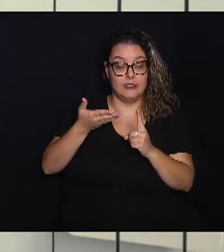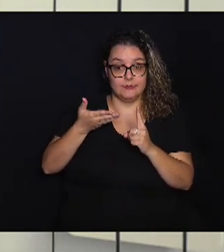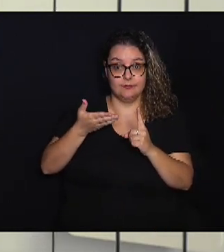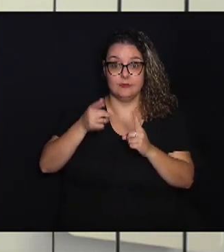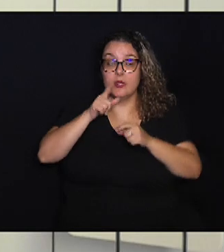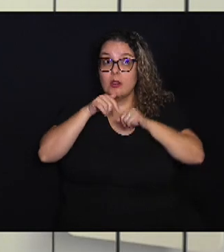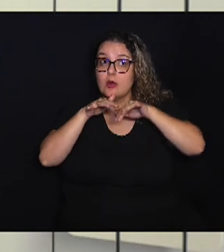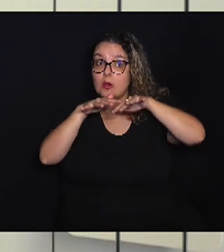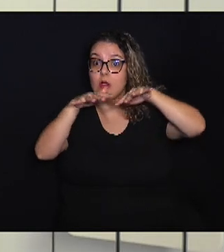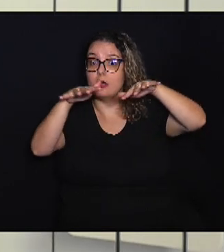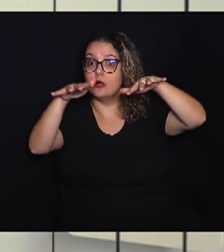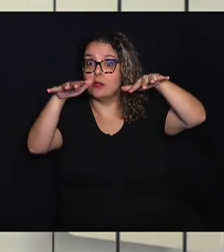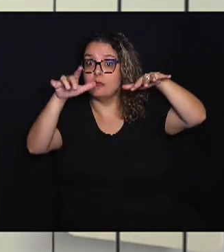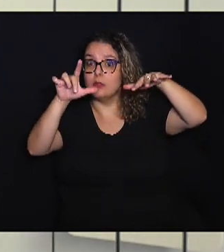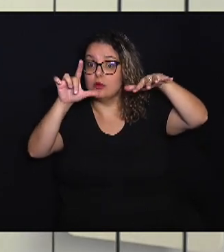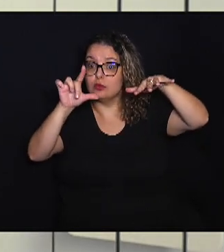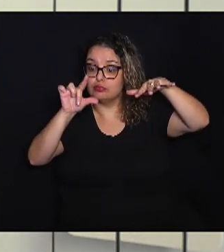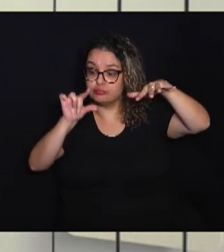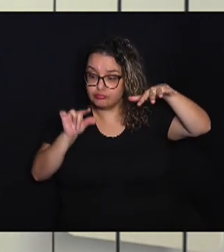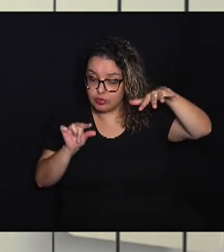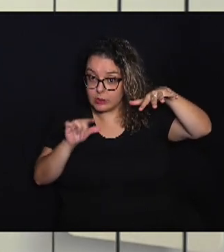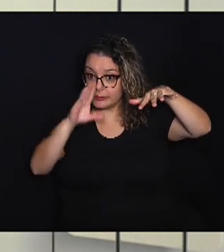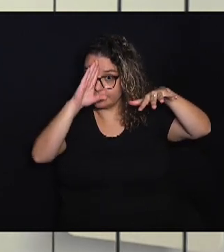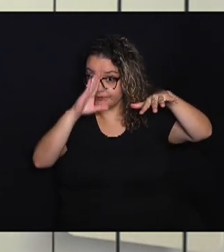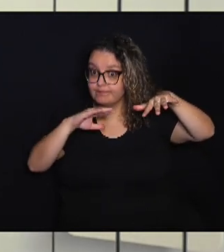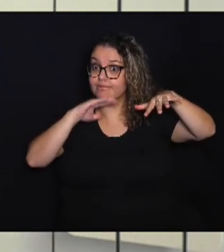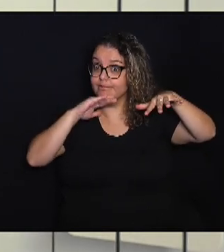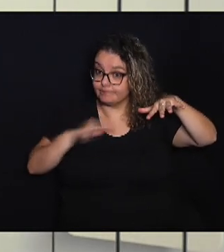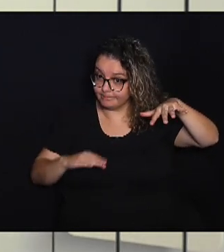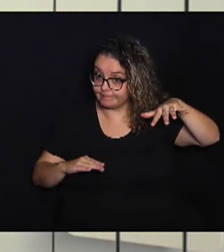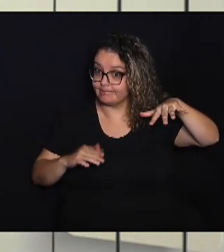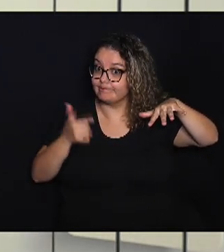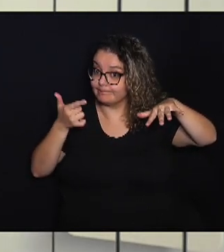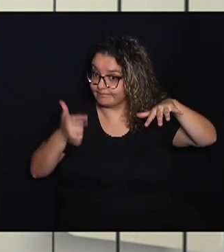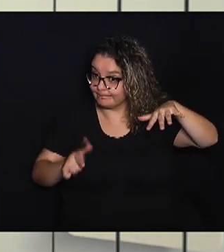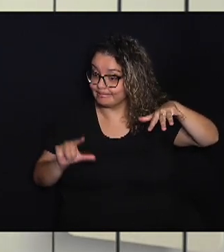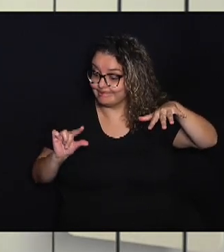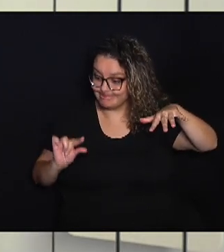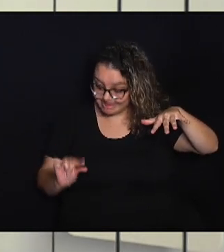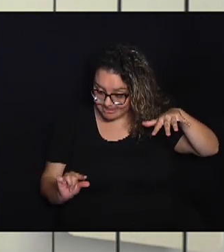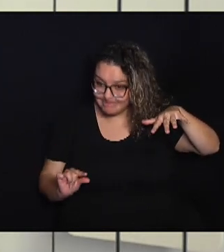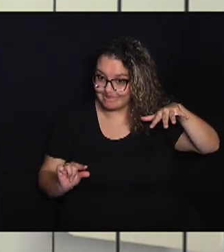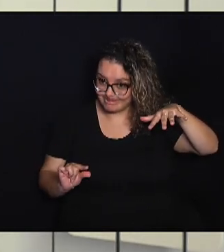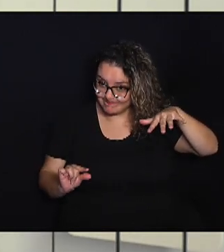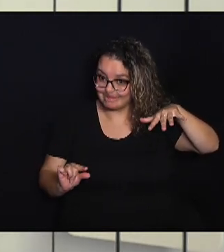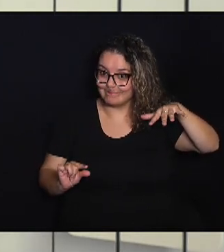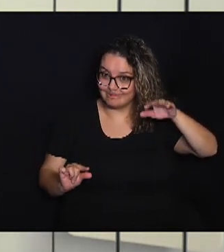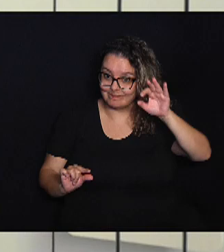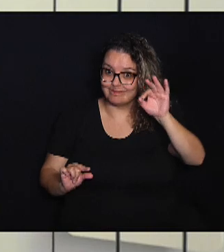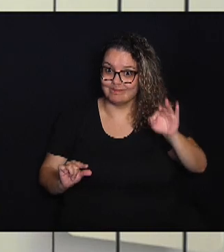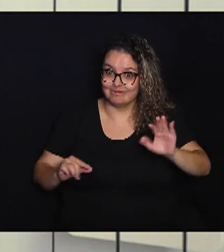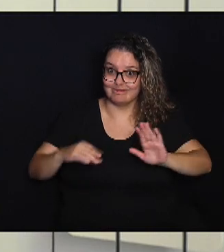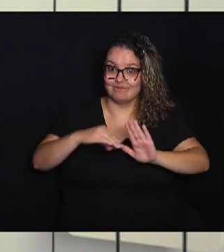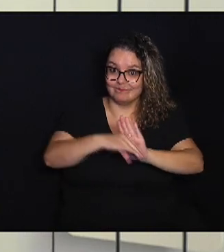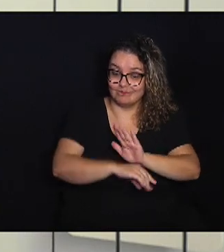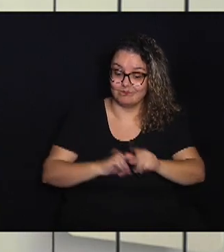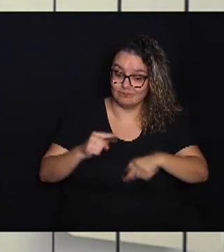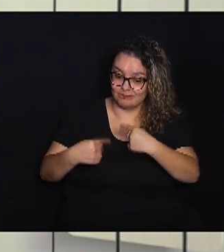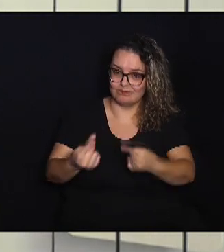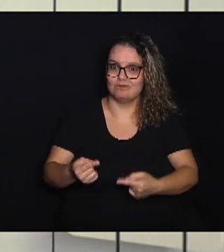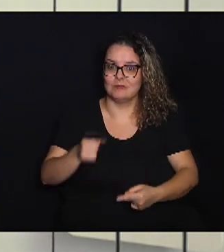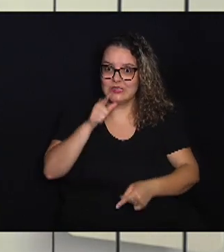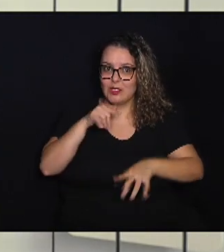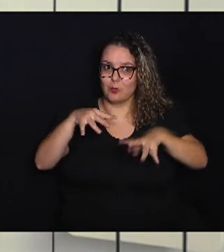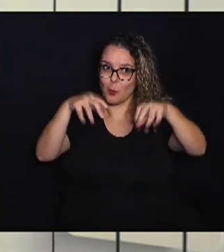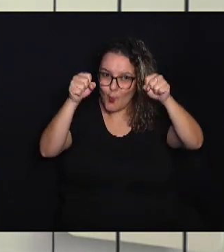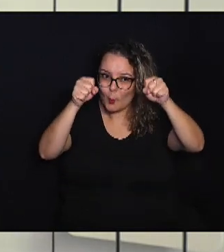umidade relativa do ar mínima, principalmente à tarde, permanece baixa, viu? Com tendência de declínio aí para os próximos dias.